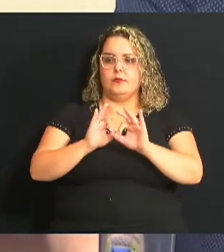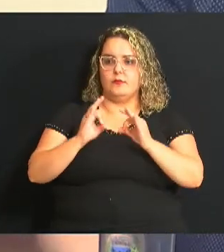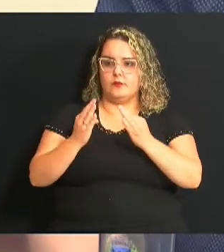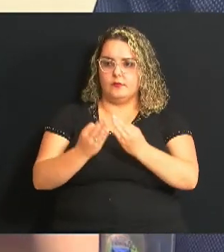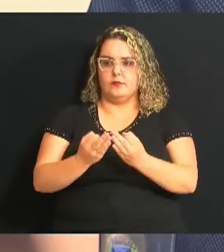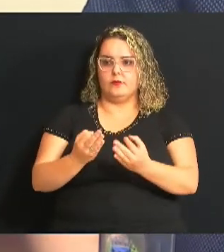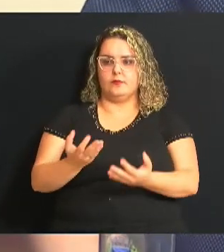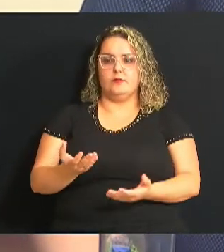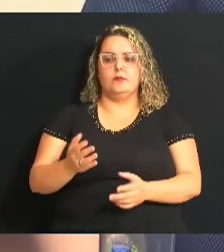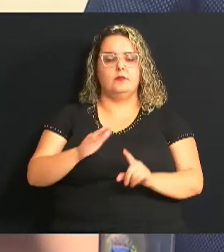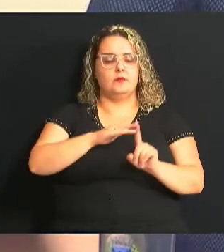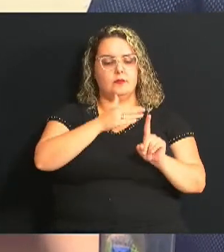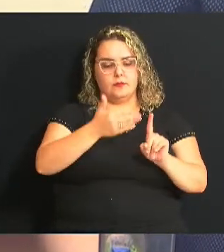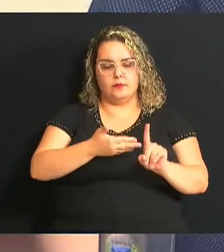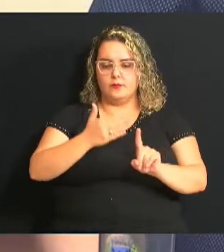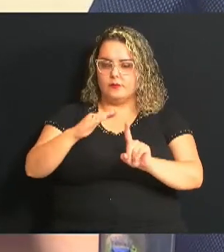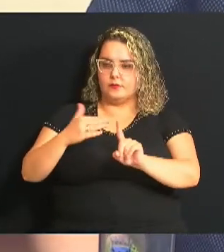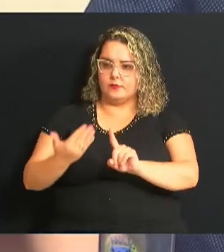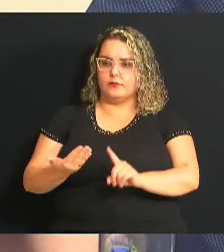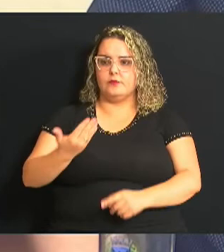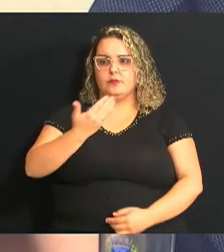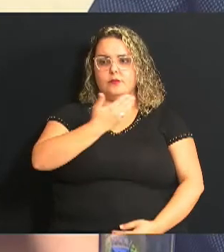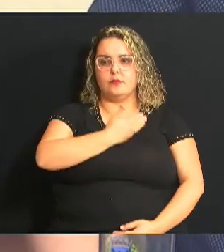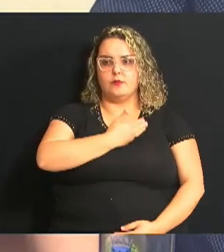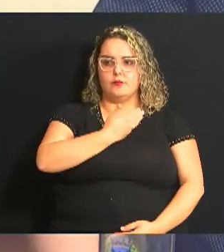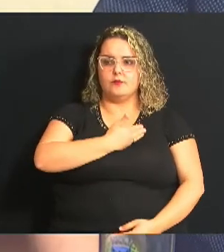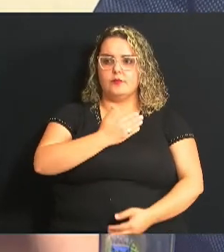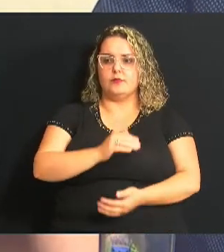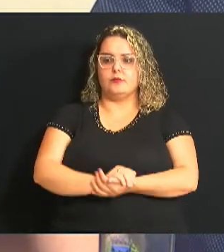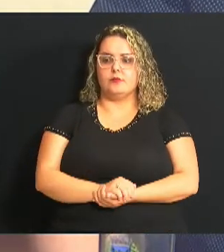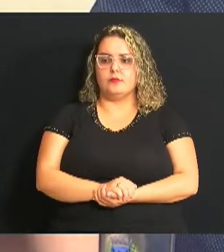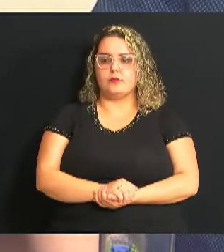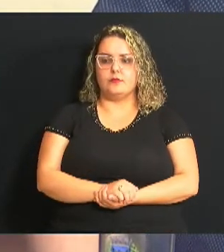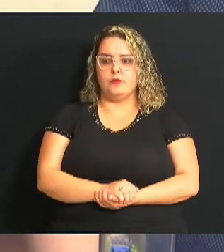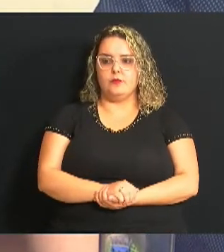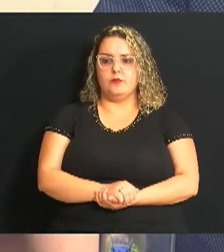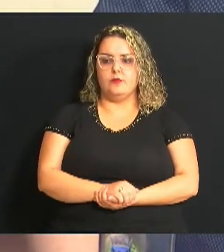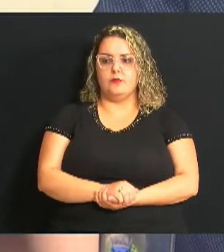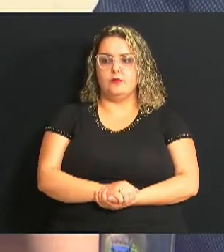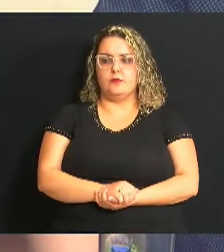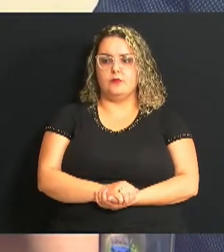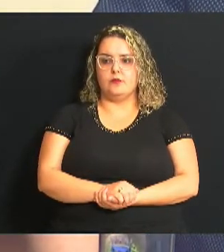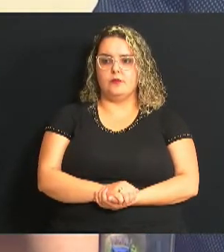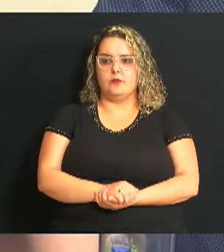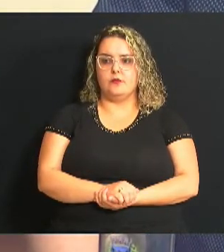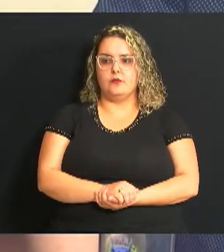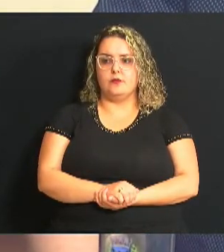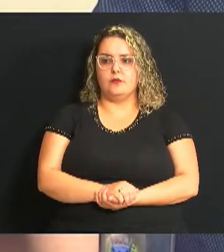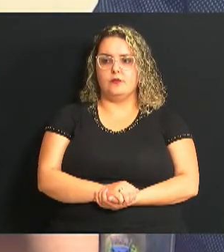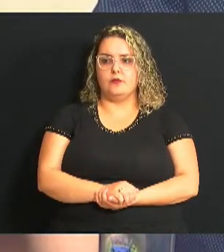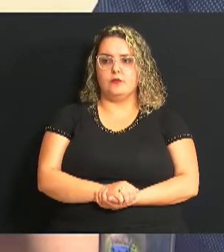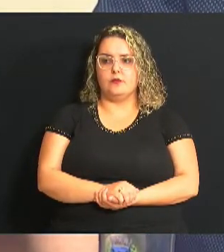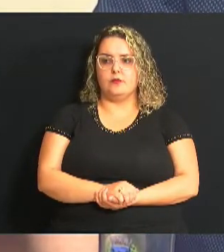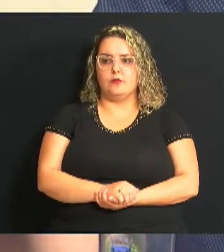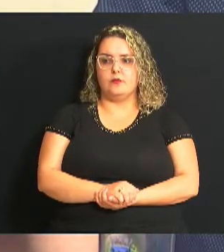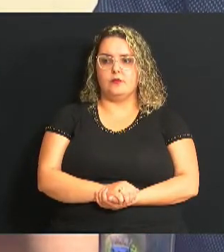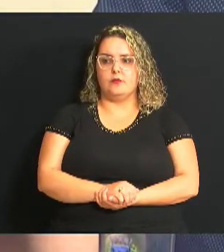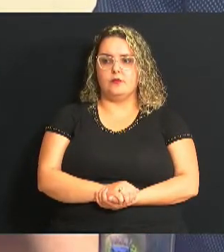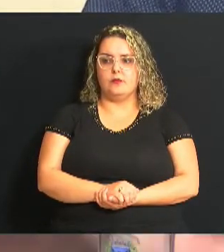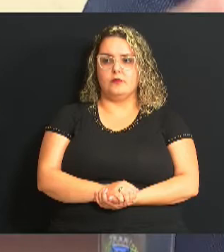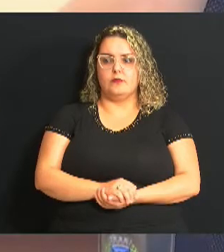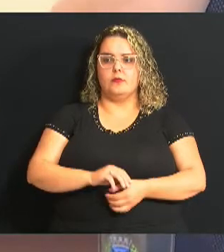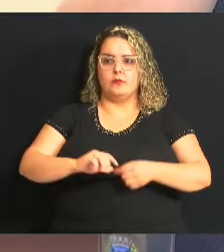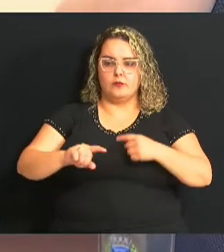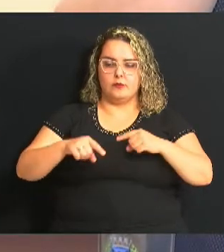os homenageados, amigos, e o maestro, né,